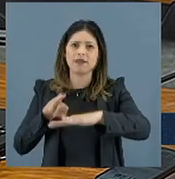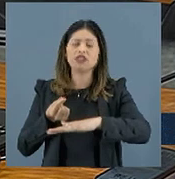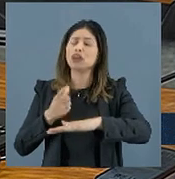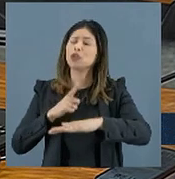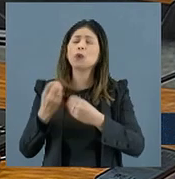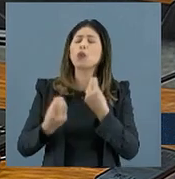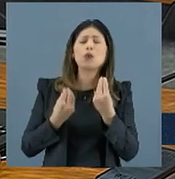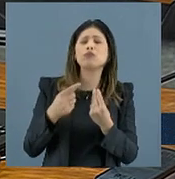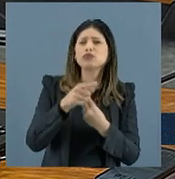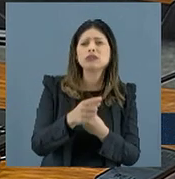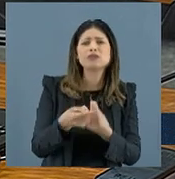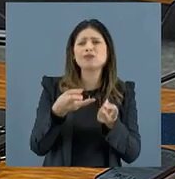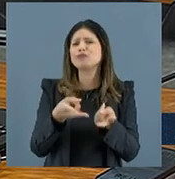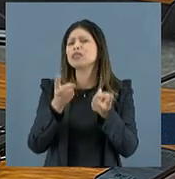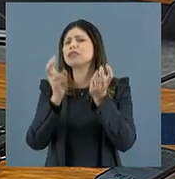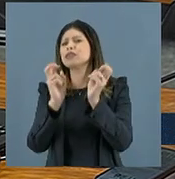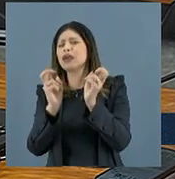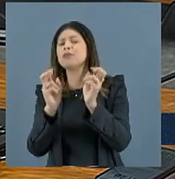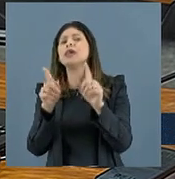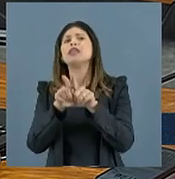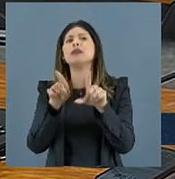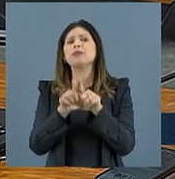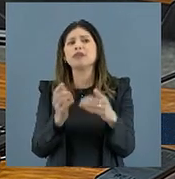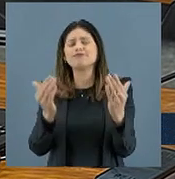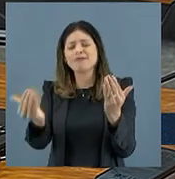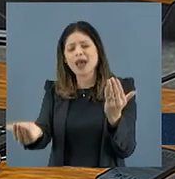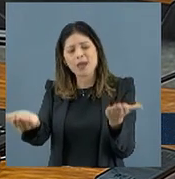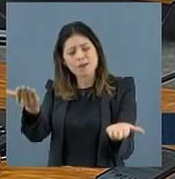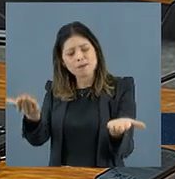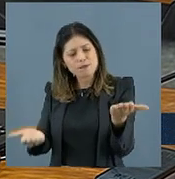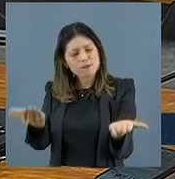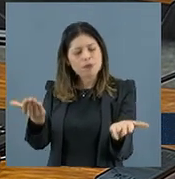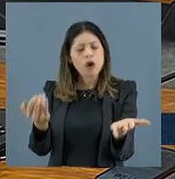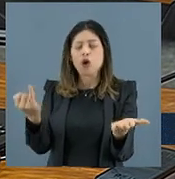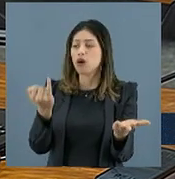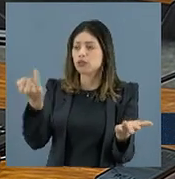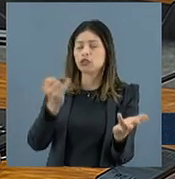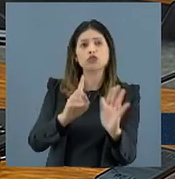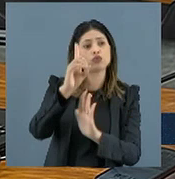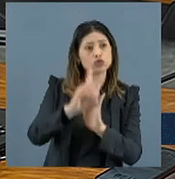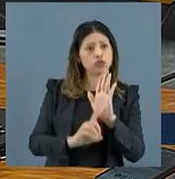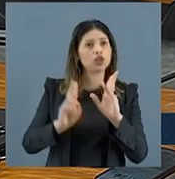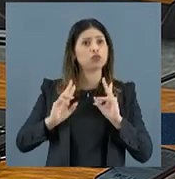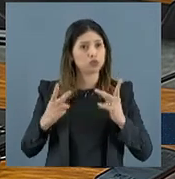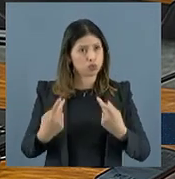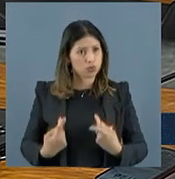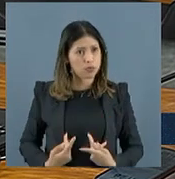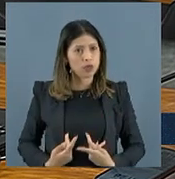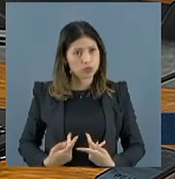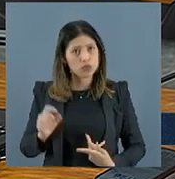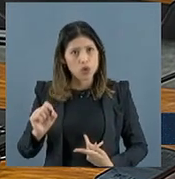situação, fazendo um paralelo com a importância do respeito aos direitos humanos serem reconhecidos